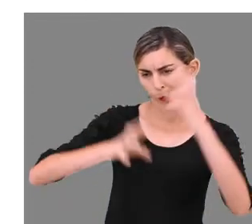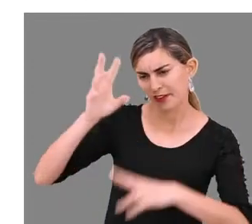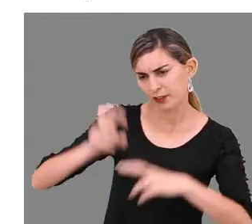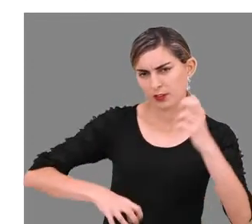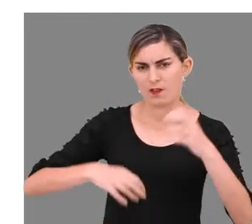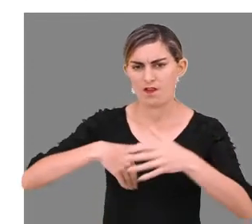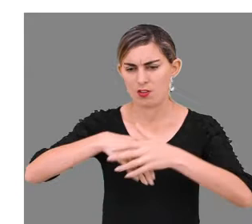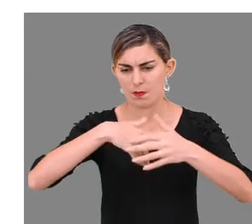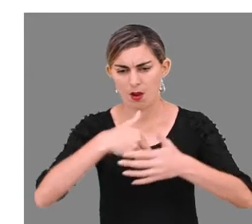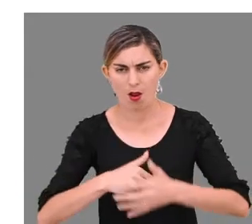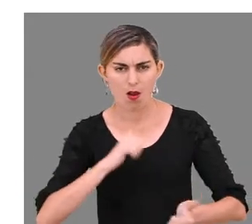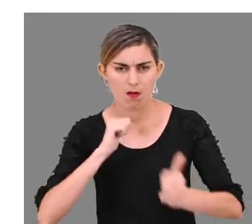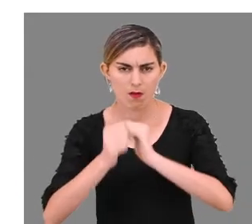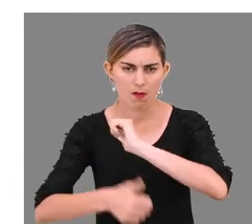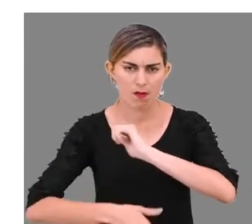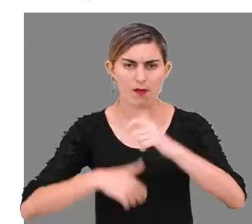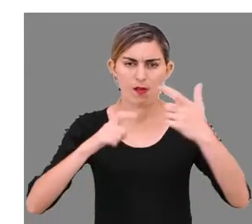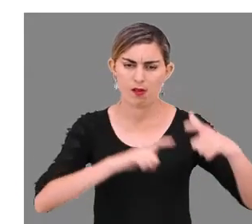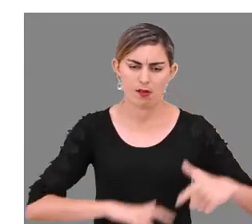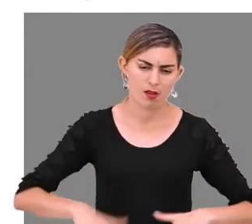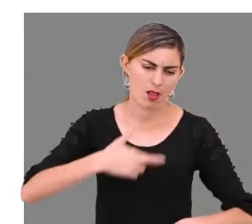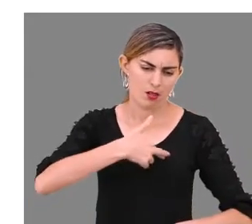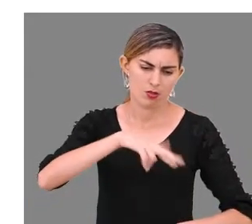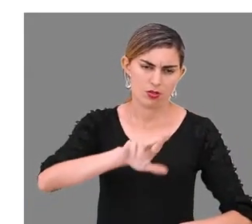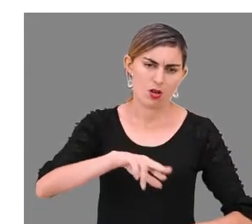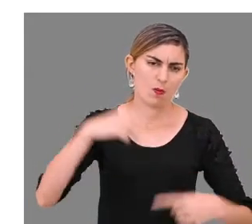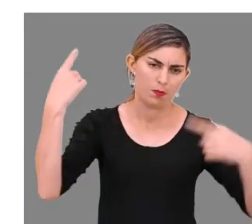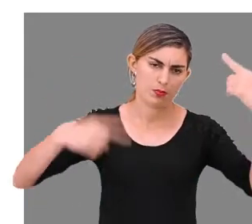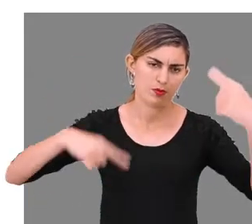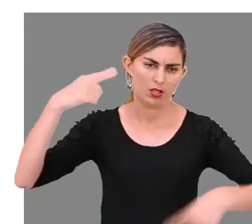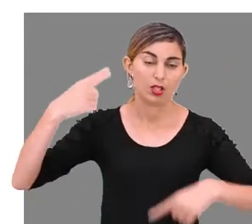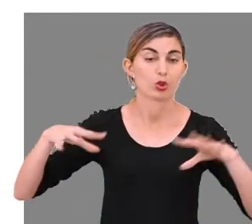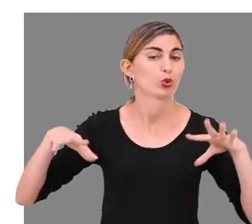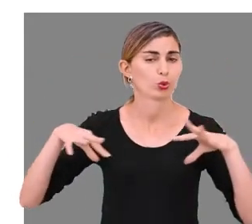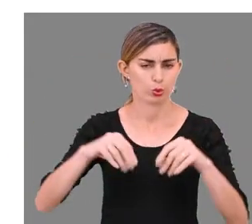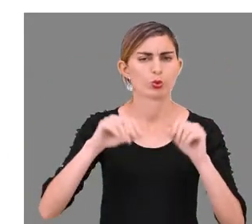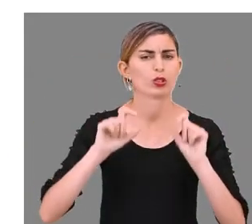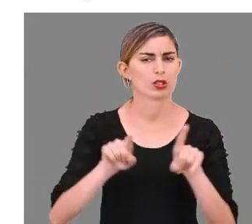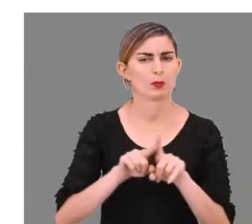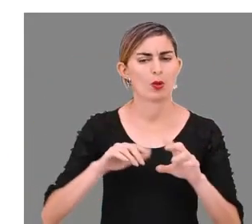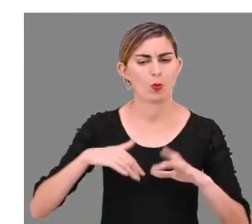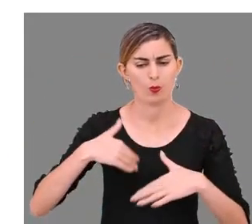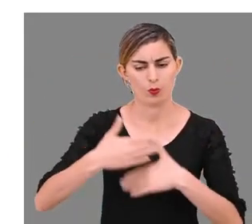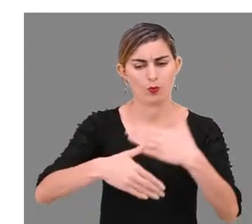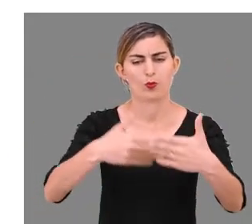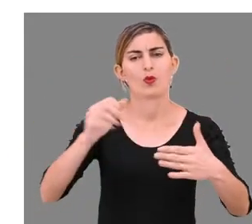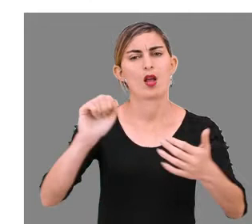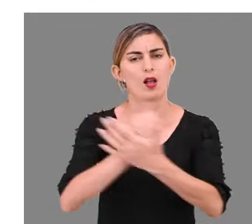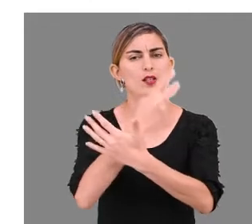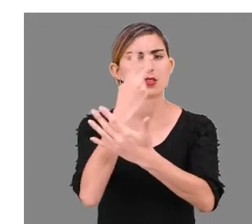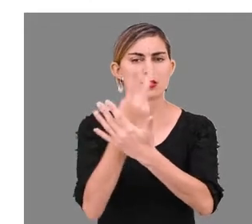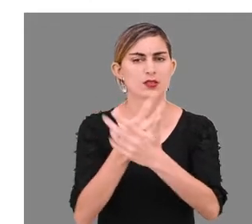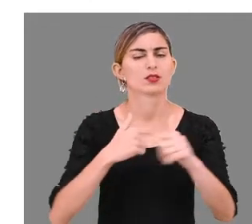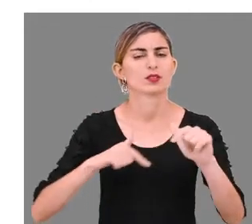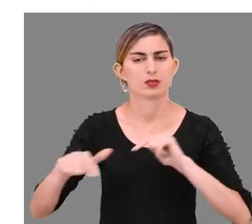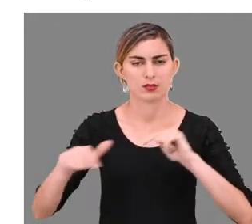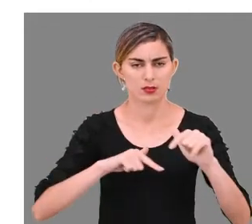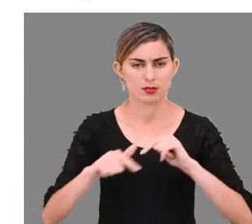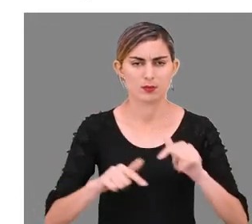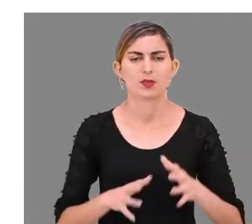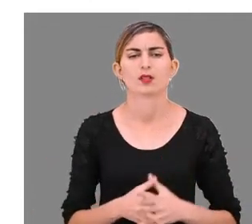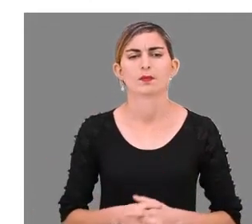discussões sobre futebol, sobre religião, sobre política, tudo isso também pode levar a um acidente de